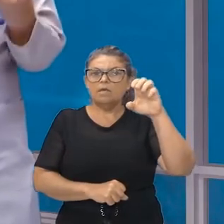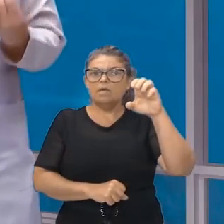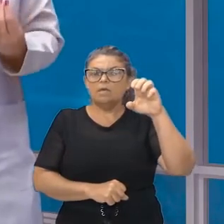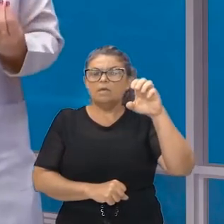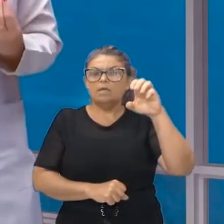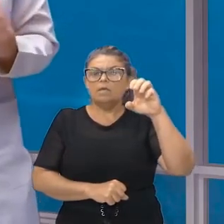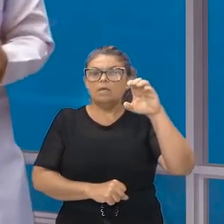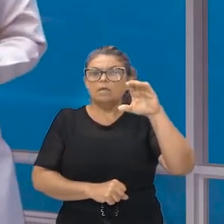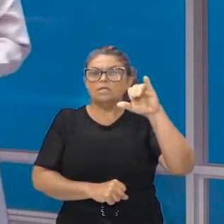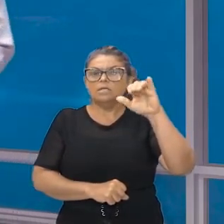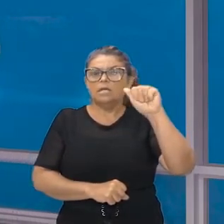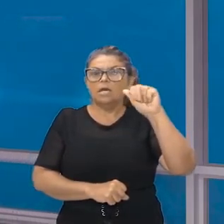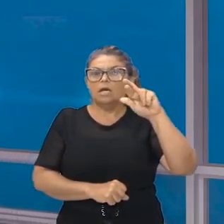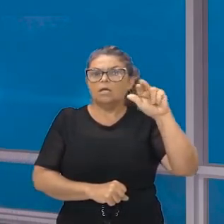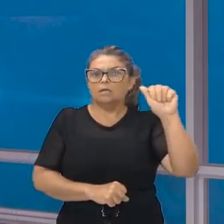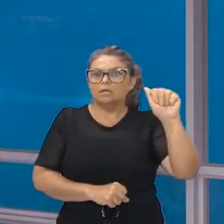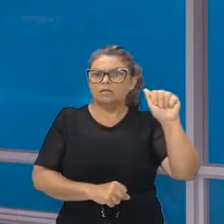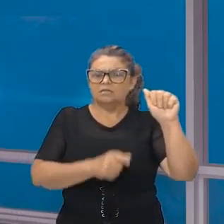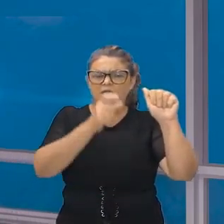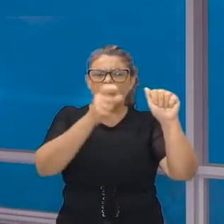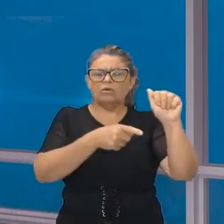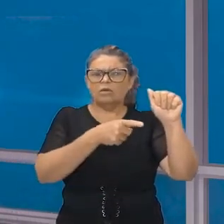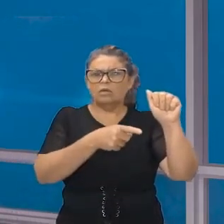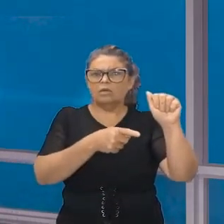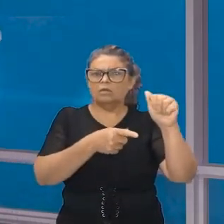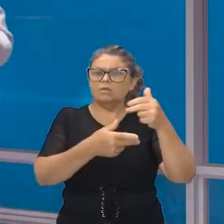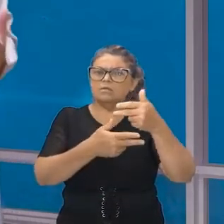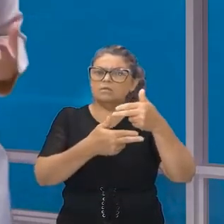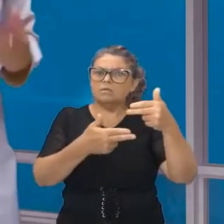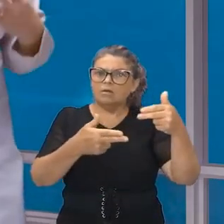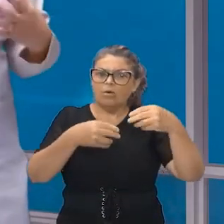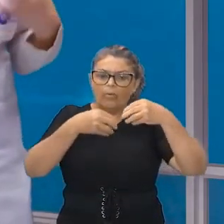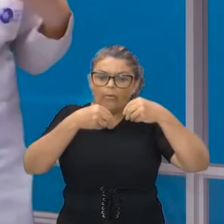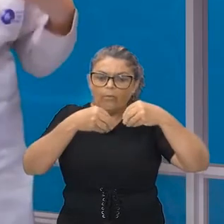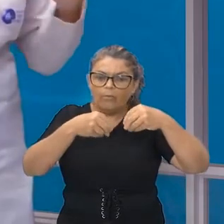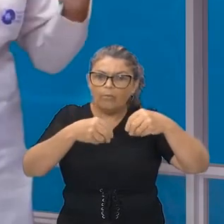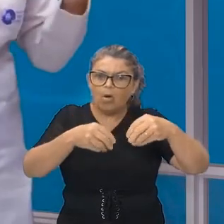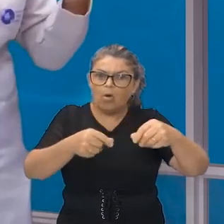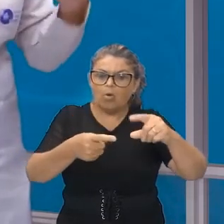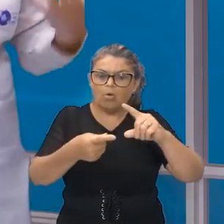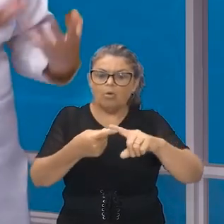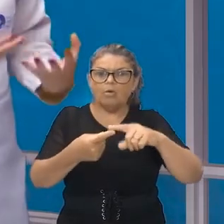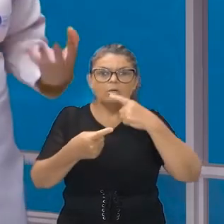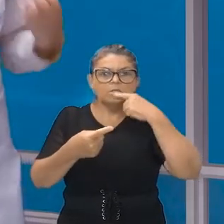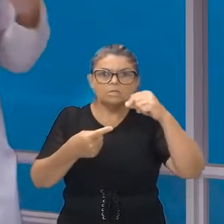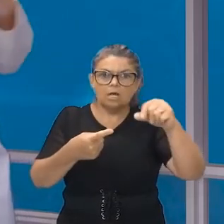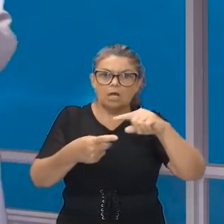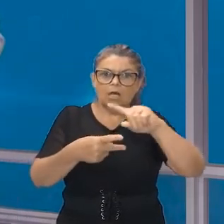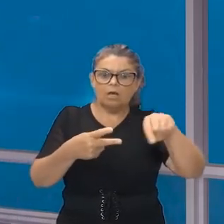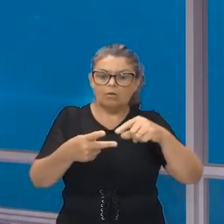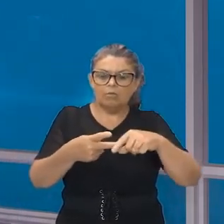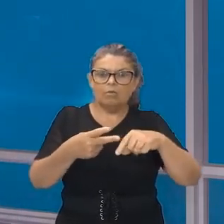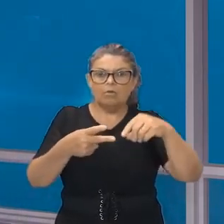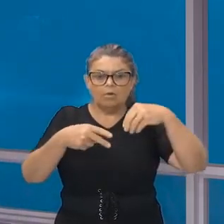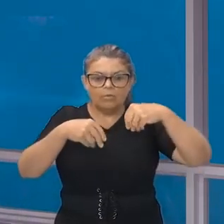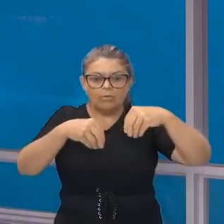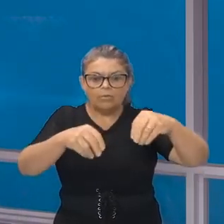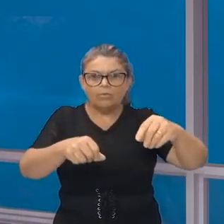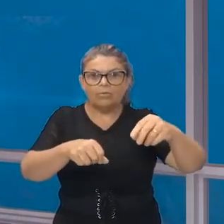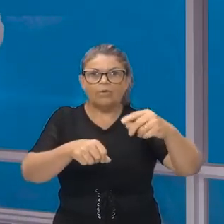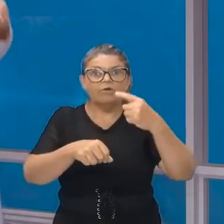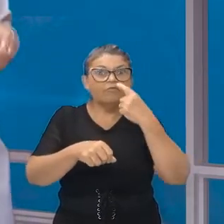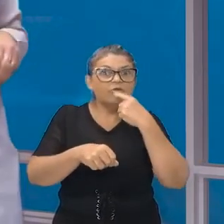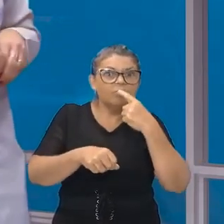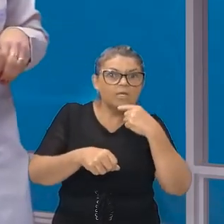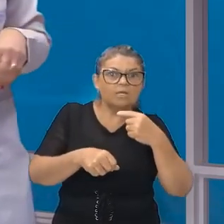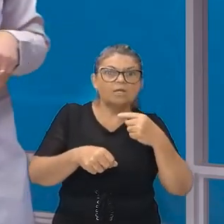verdade temperos que até então os europeus desconheciam e que, claro, tem toda a sua validade na cozinha. Só